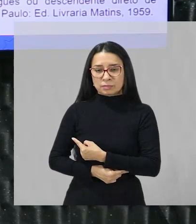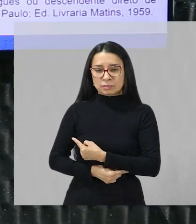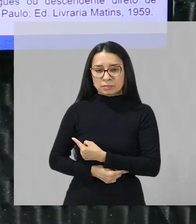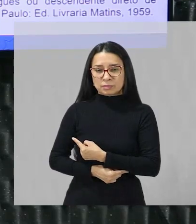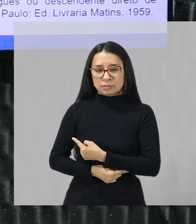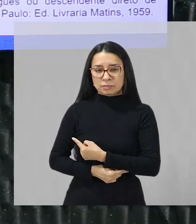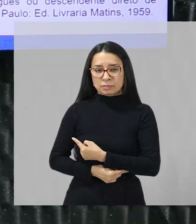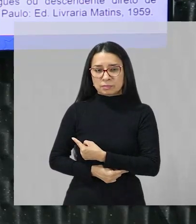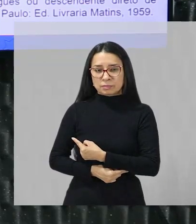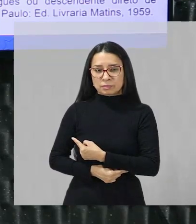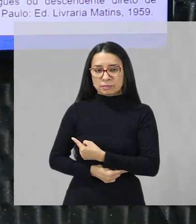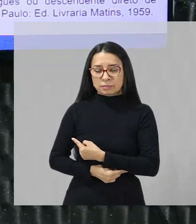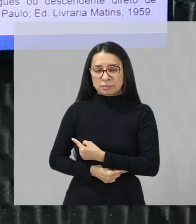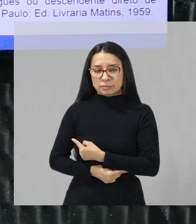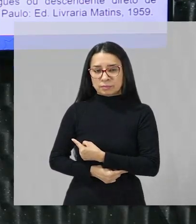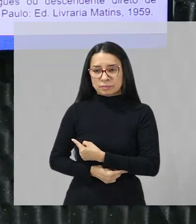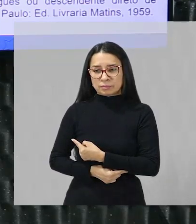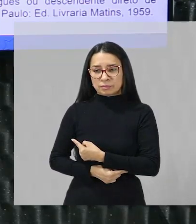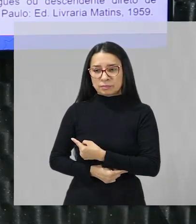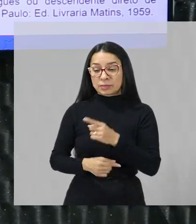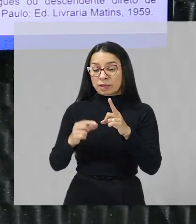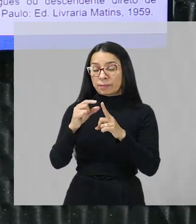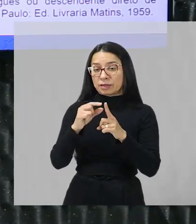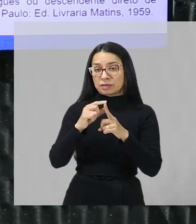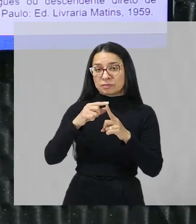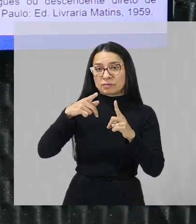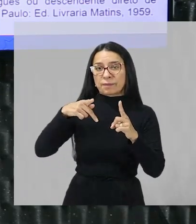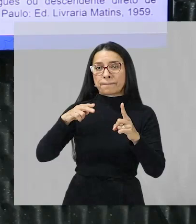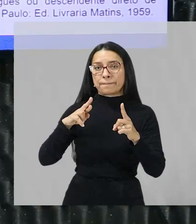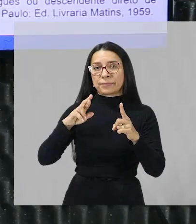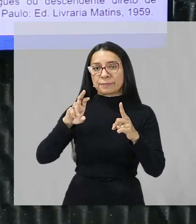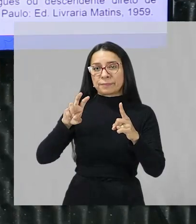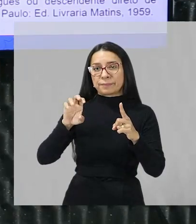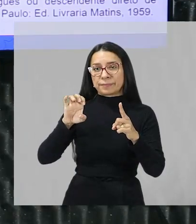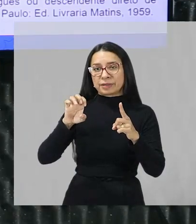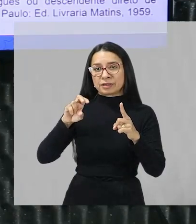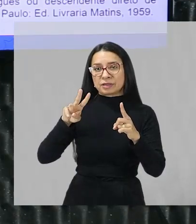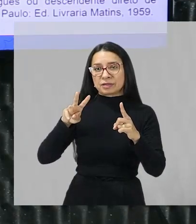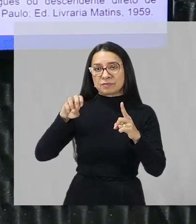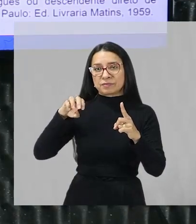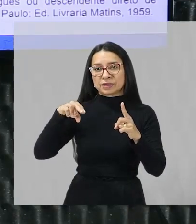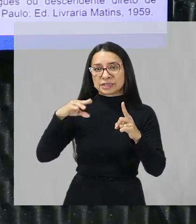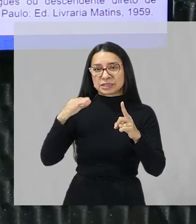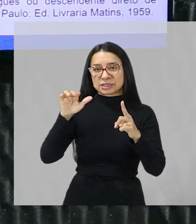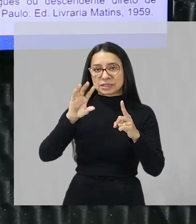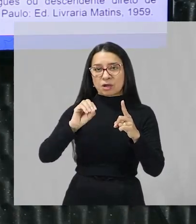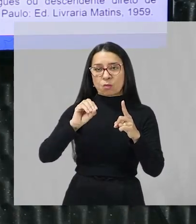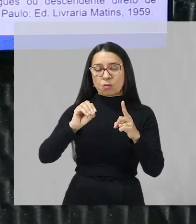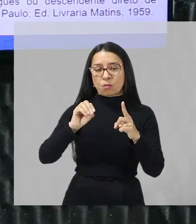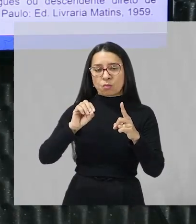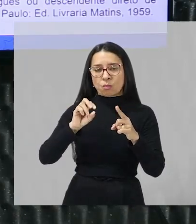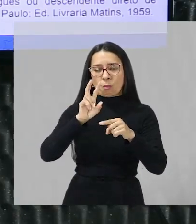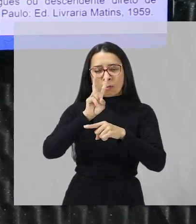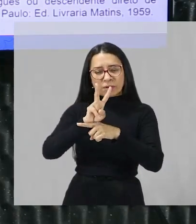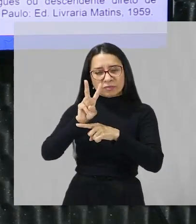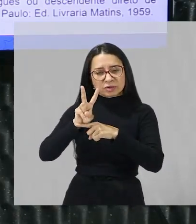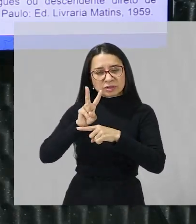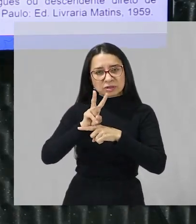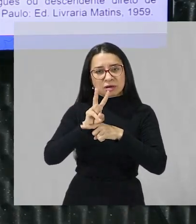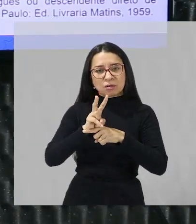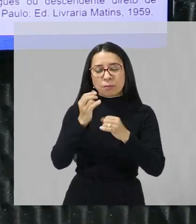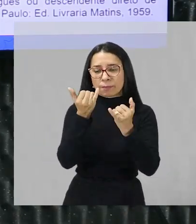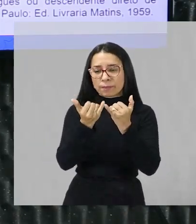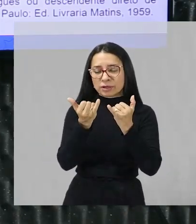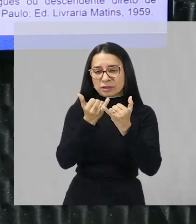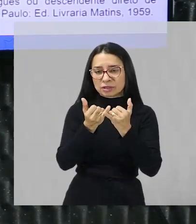mulatos. Olha o termo, prevenção contra os mulatos. Parece que ser mulato era tipo uma doença, né? Você tem que prevenir, é